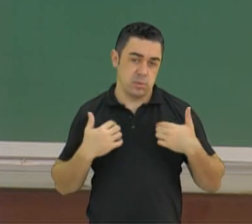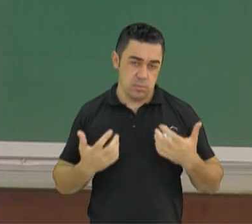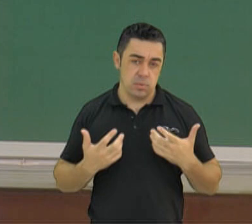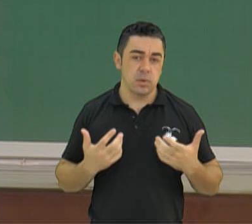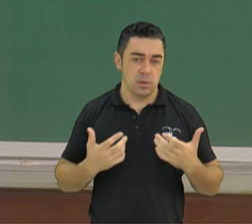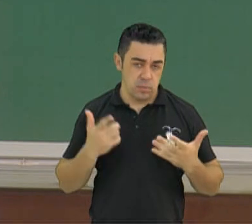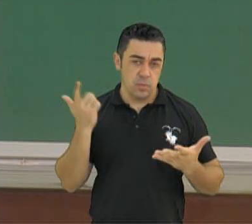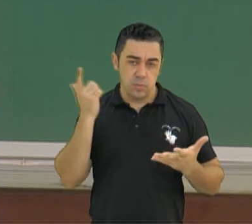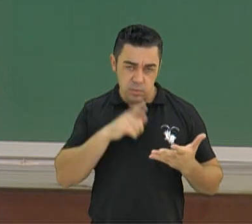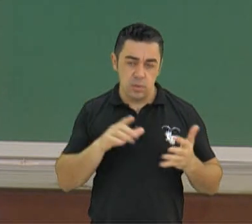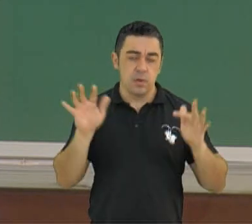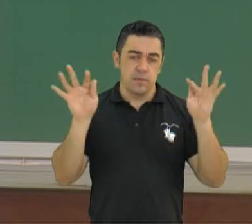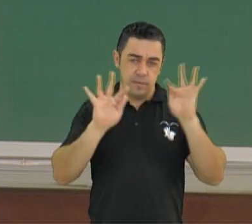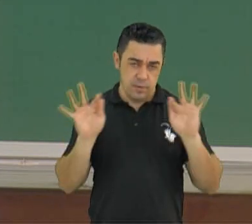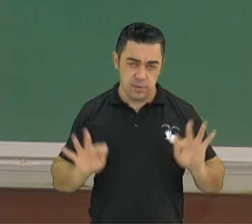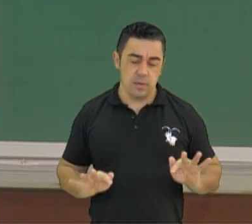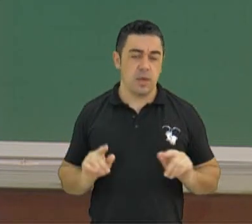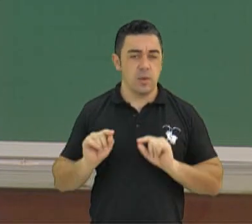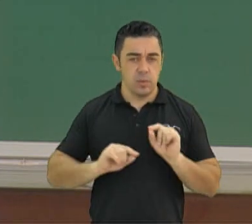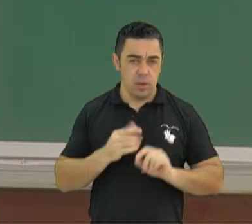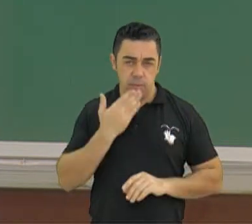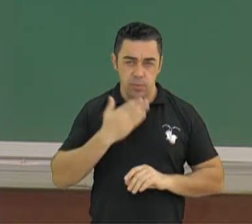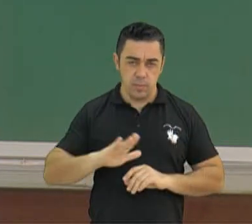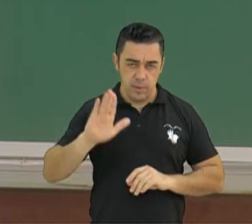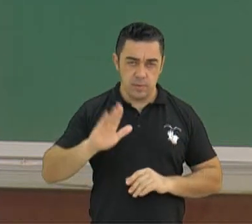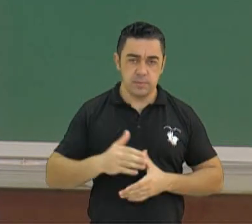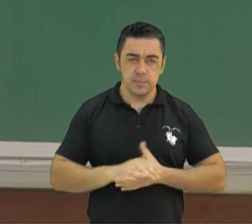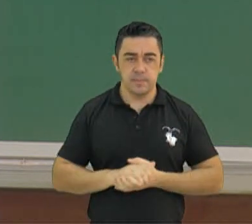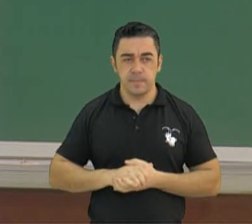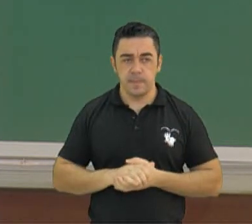eu vou alcançar essa felicidade que é prometida.